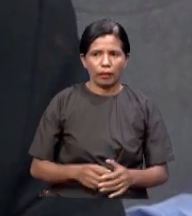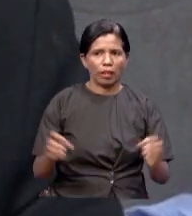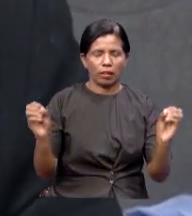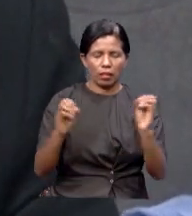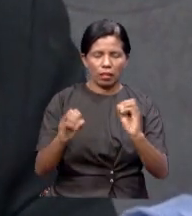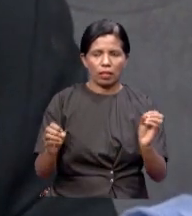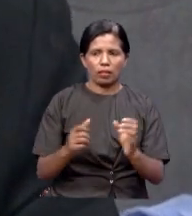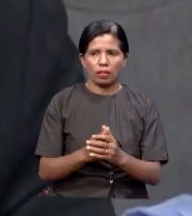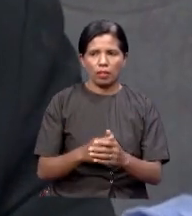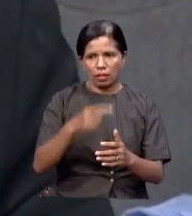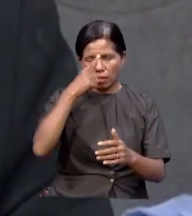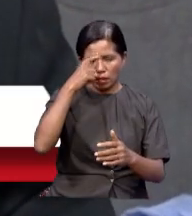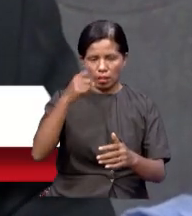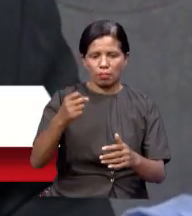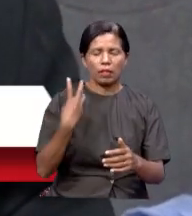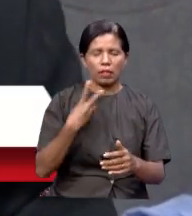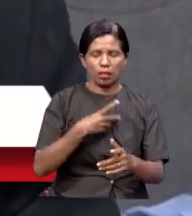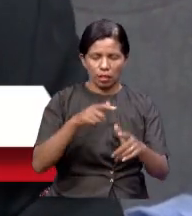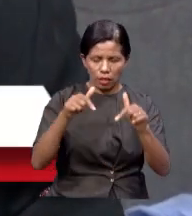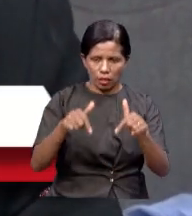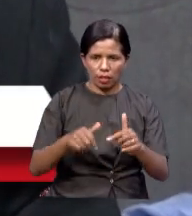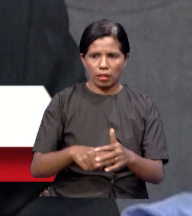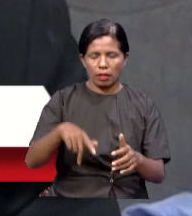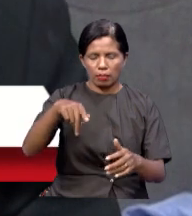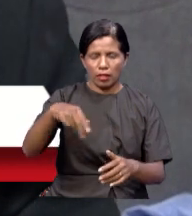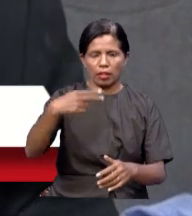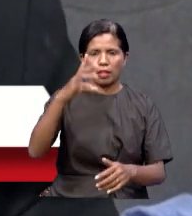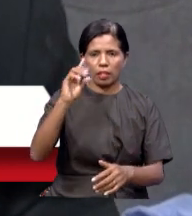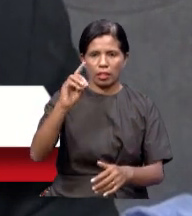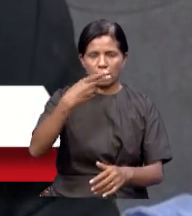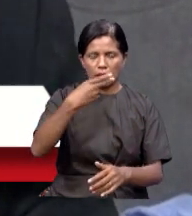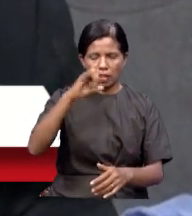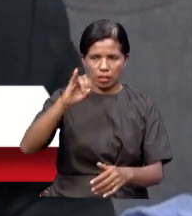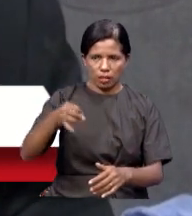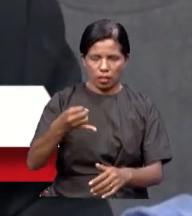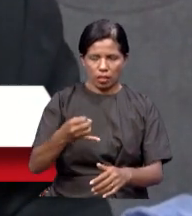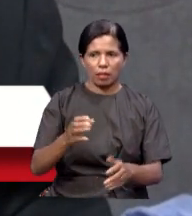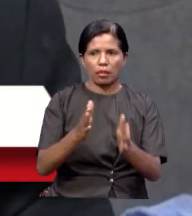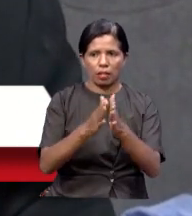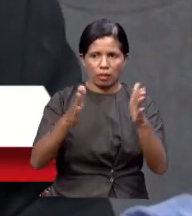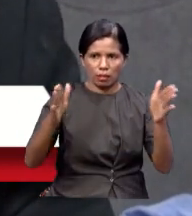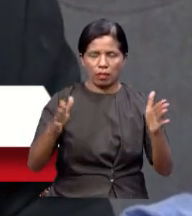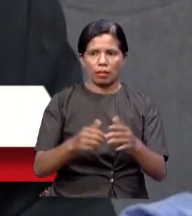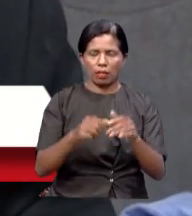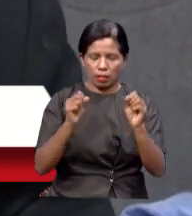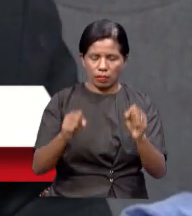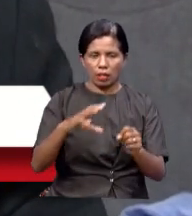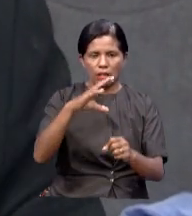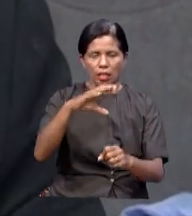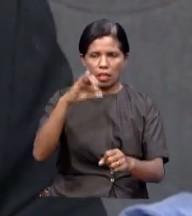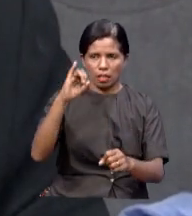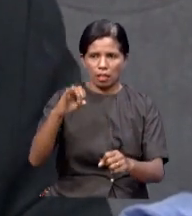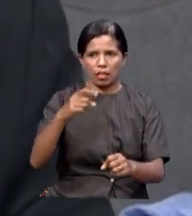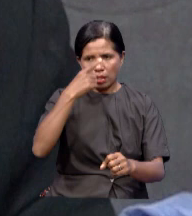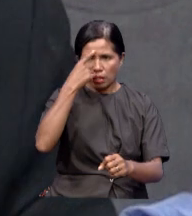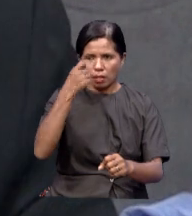despedida tamba ita ingene hela ba provedor de direitos humanos nia ambito ma kaluan liu ituan conselho imprensa nia tamba conselho